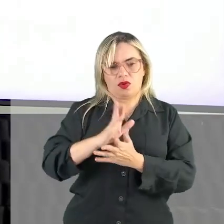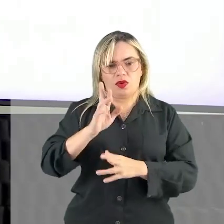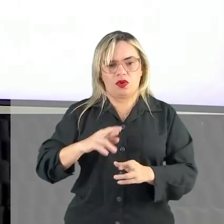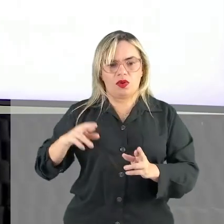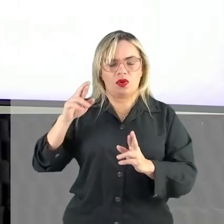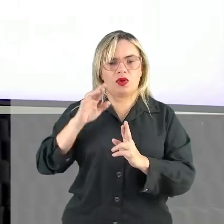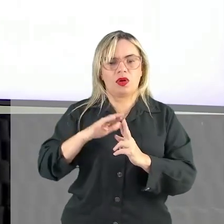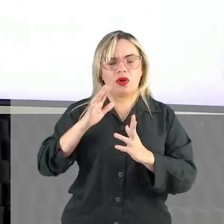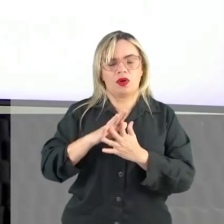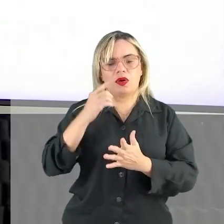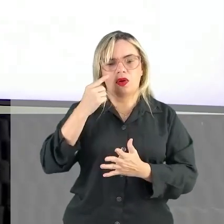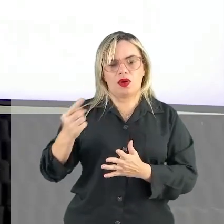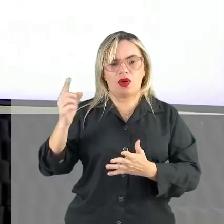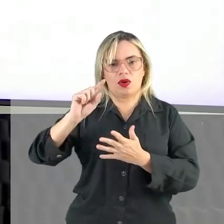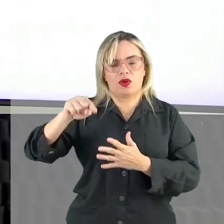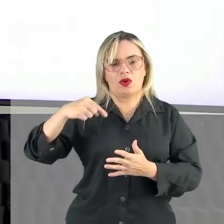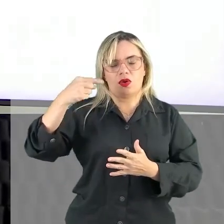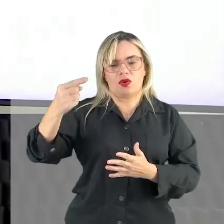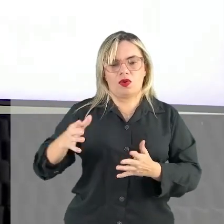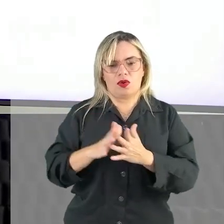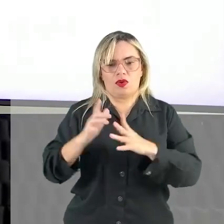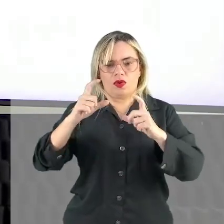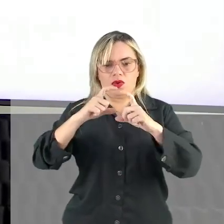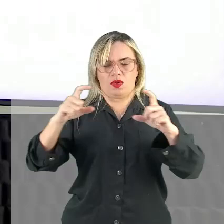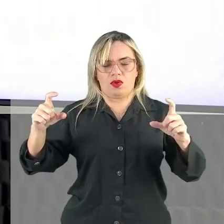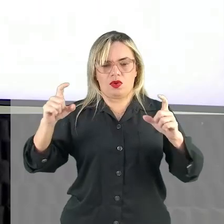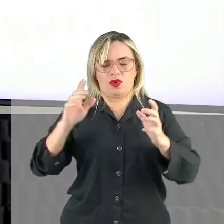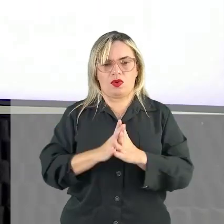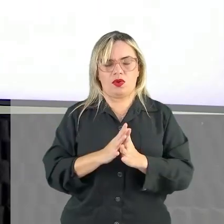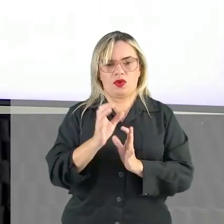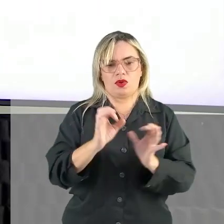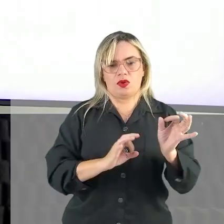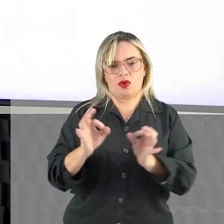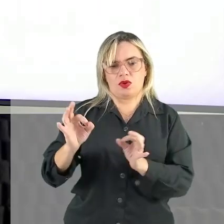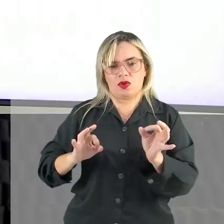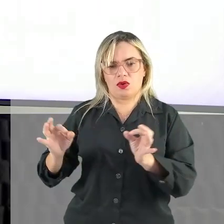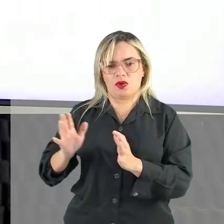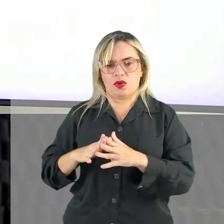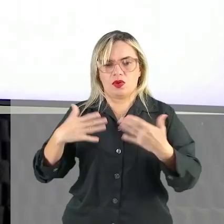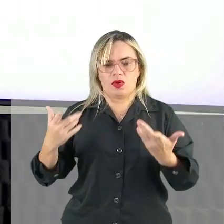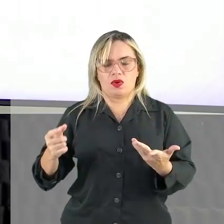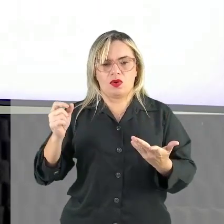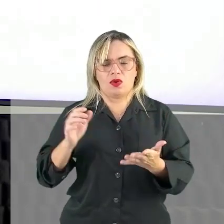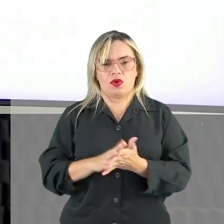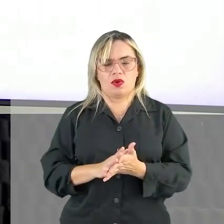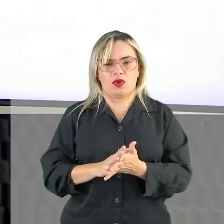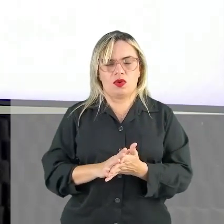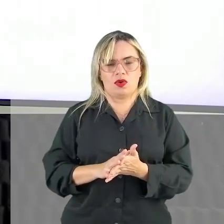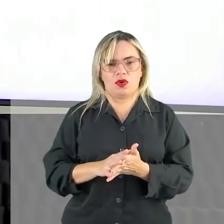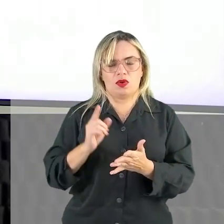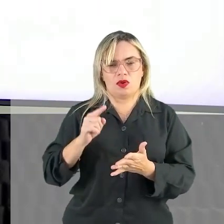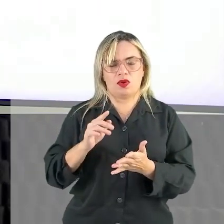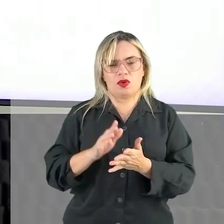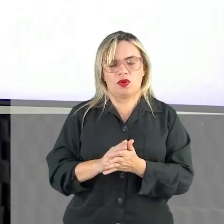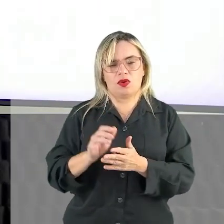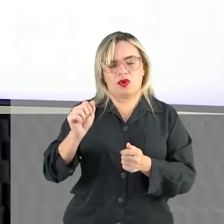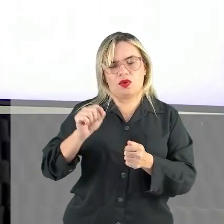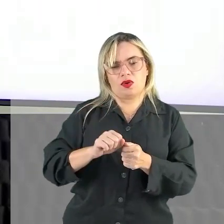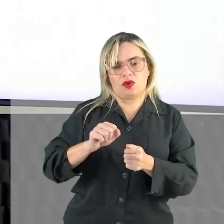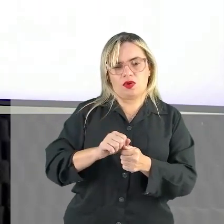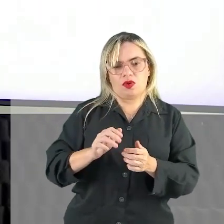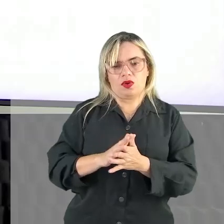é a outra modalidade desse repertório. As referências, por sua vez, elas competem, elas se referem